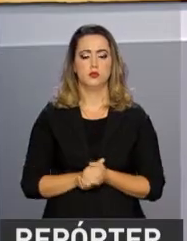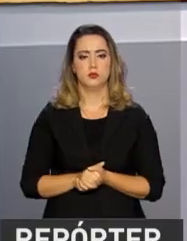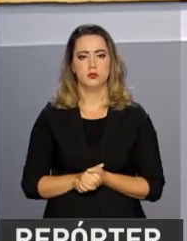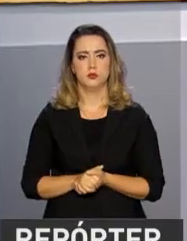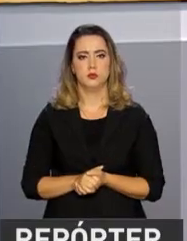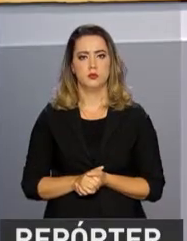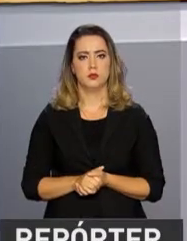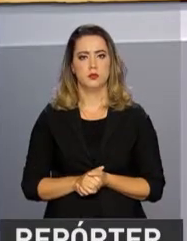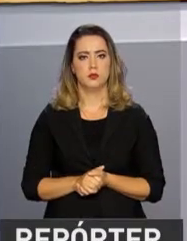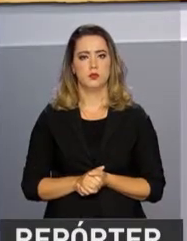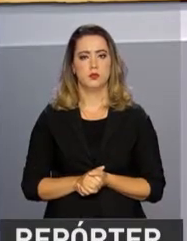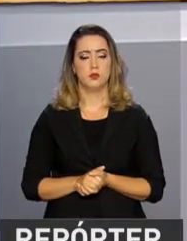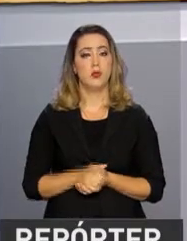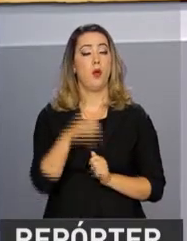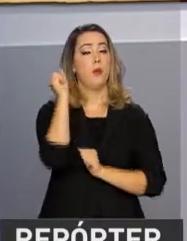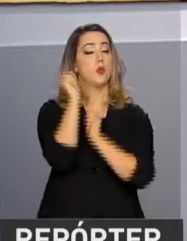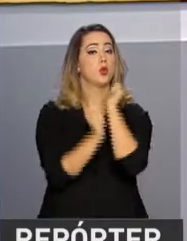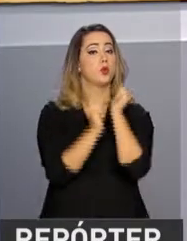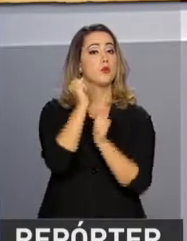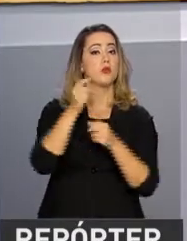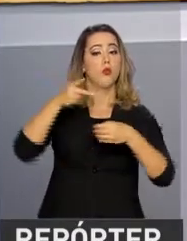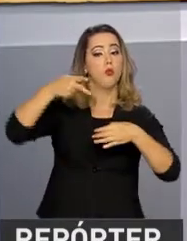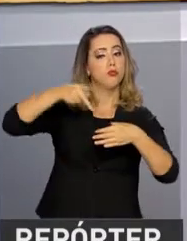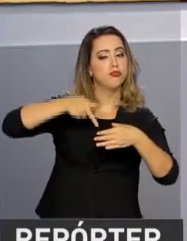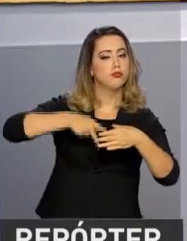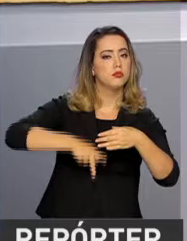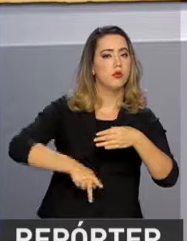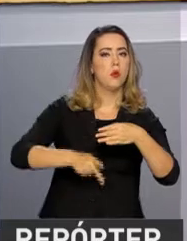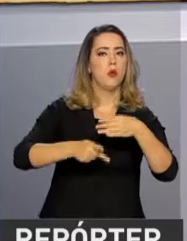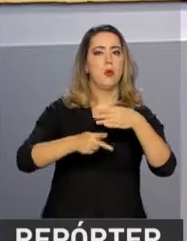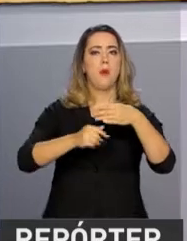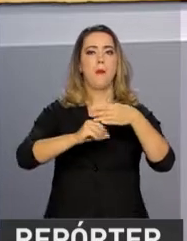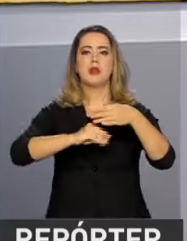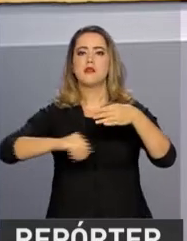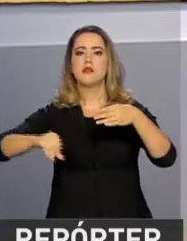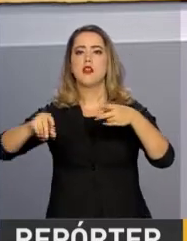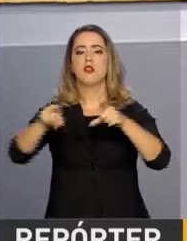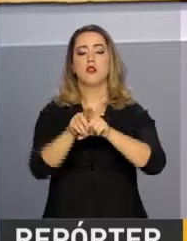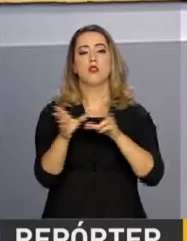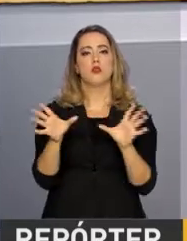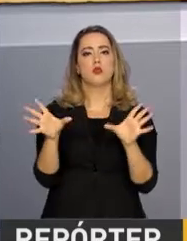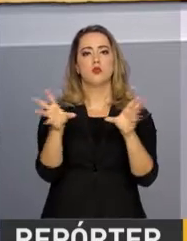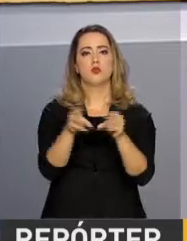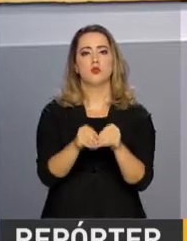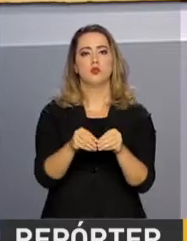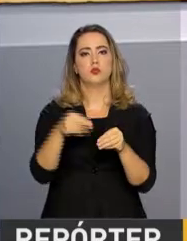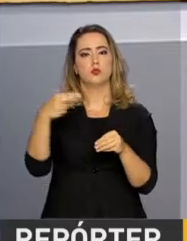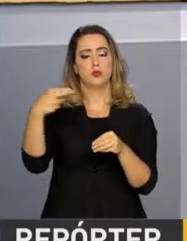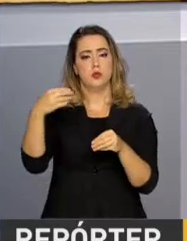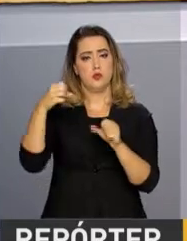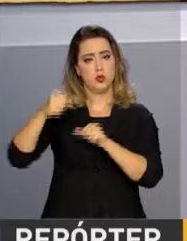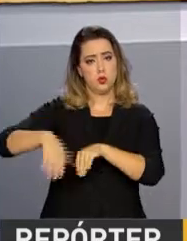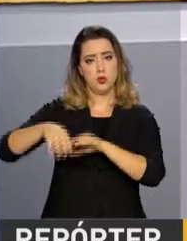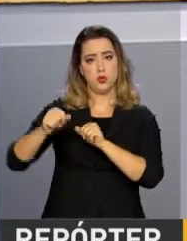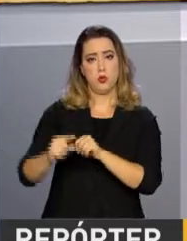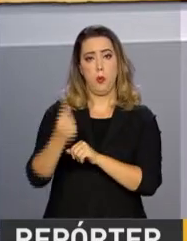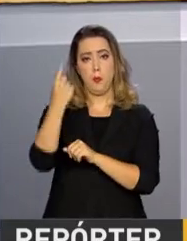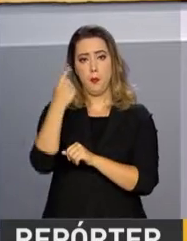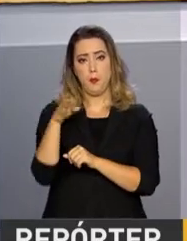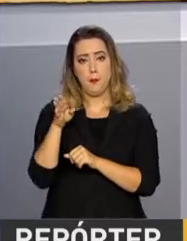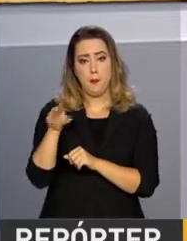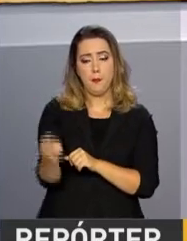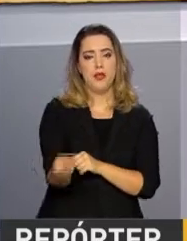a produção total do pré sal fechou o mês de setembro em mais de um milhão e 600 mil barris de óleo equivalente por